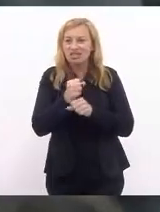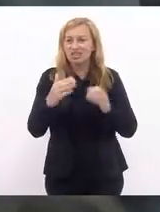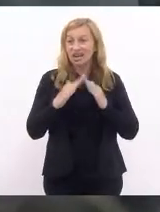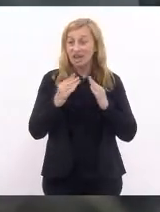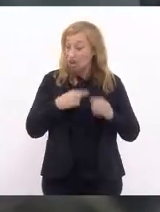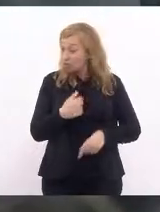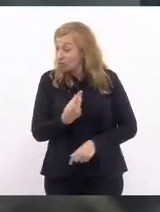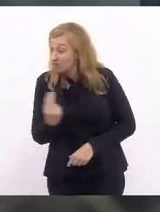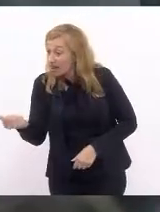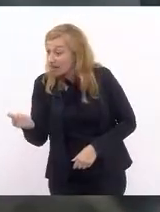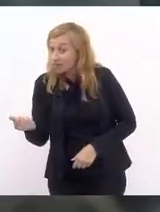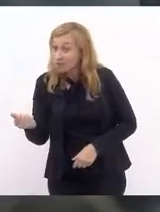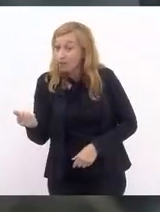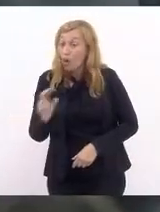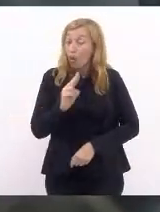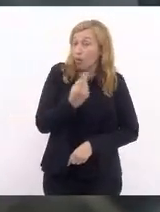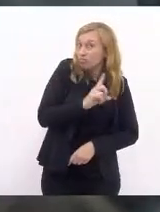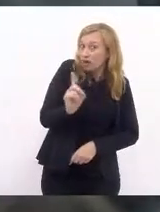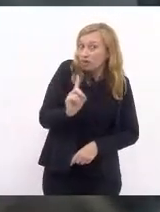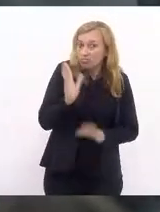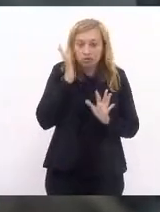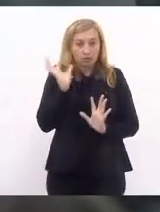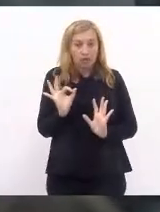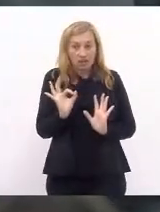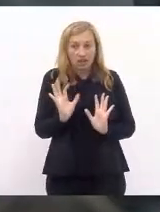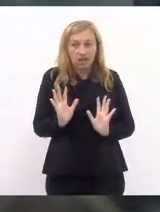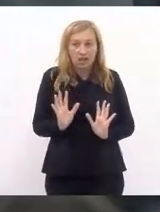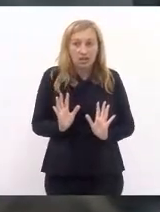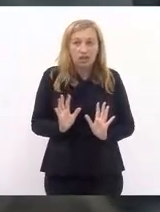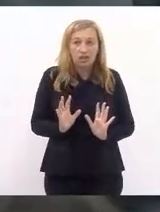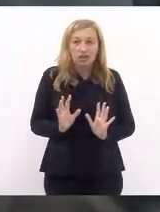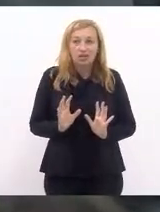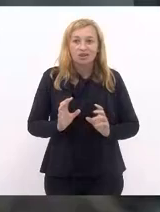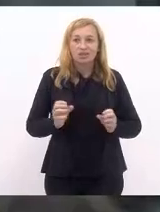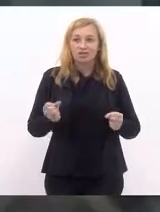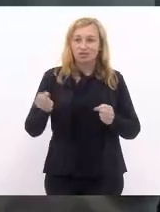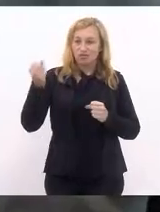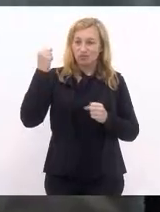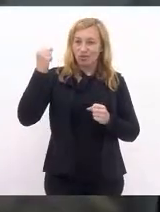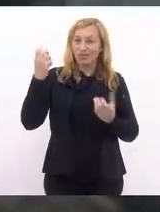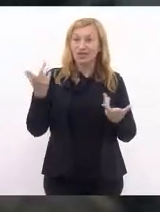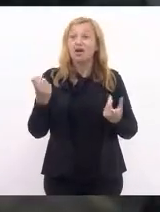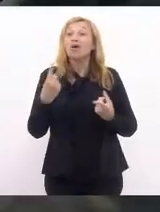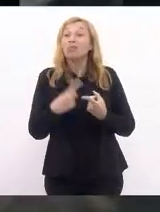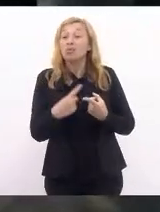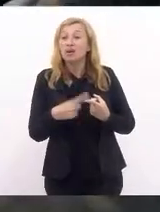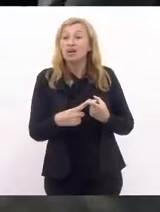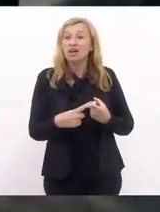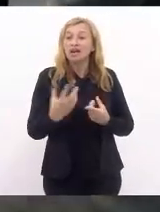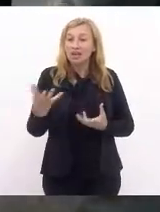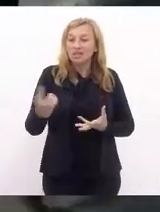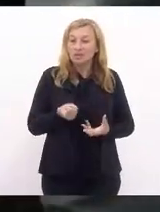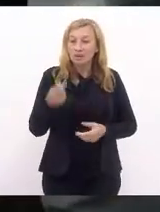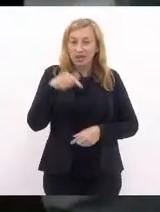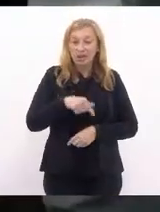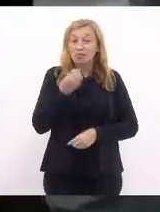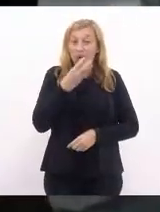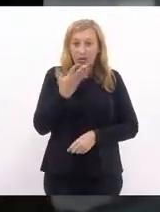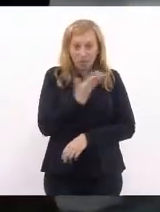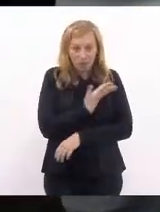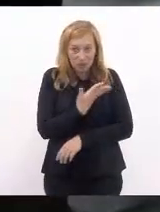saio dessa casa ou não e musculoso é porque adquire aqui bons